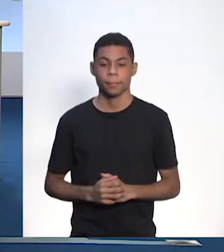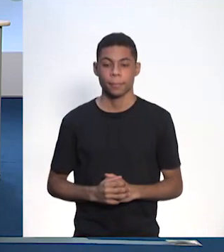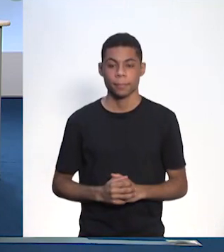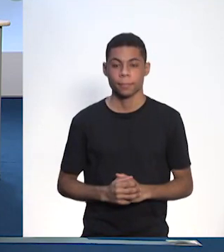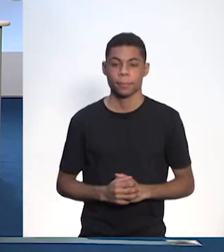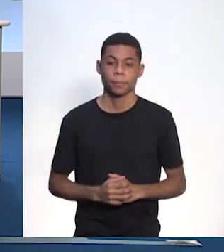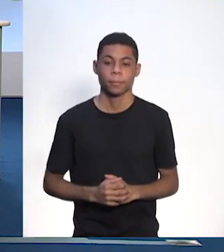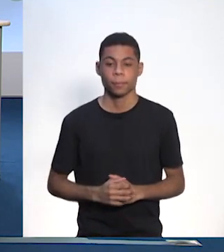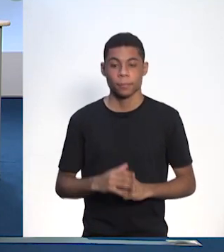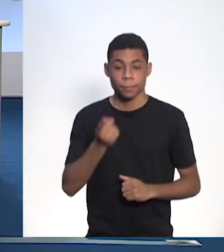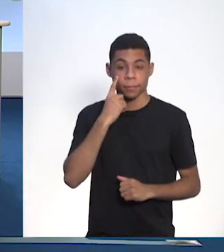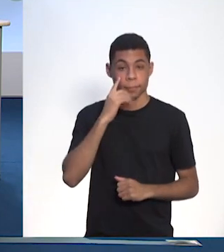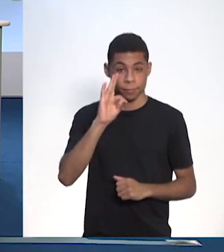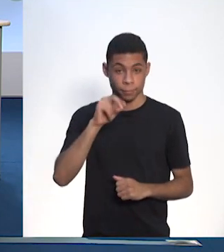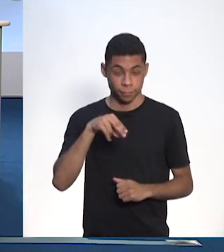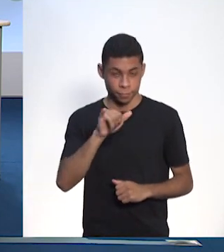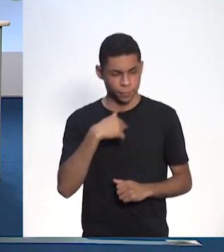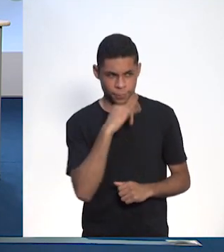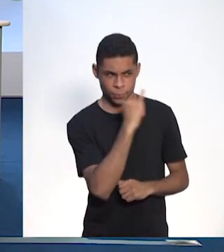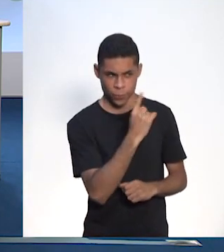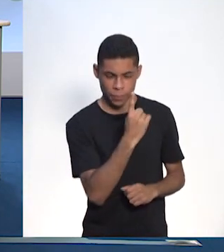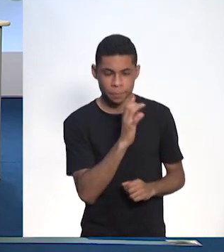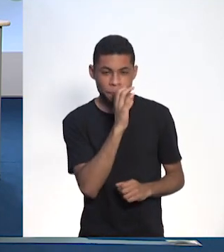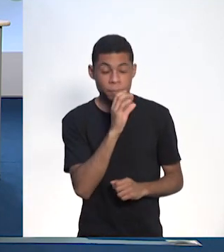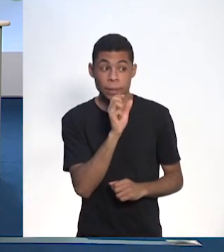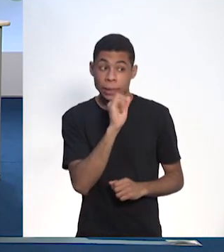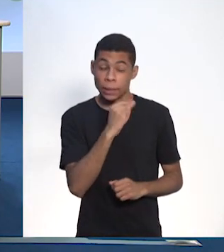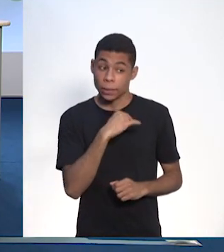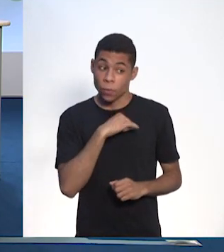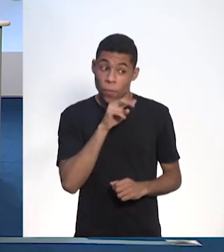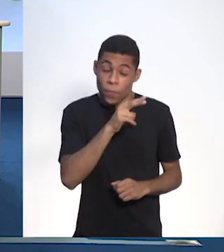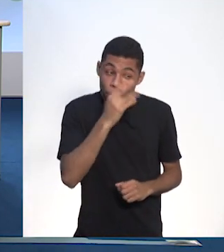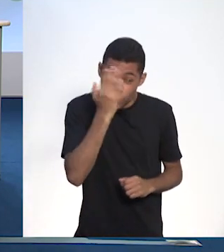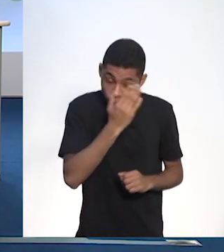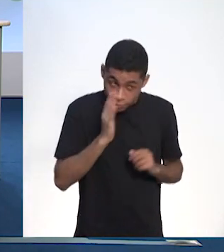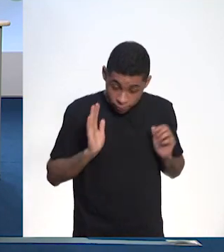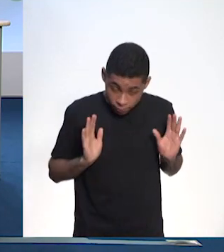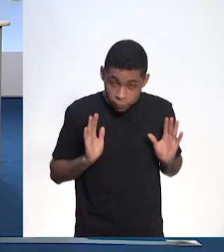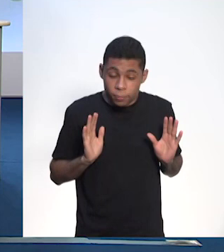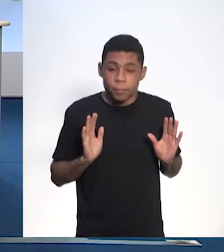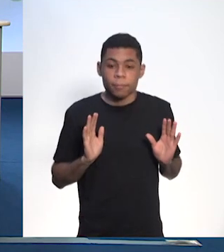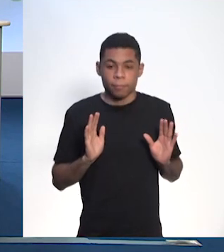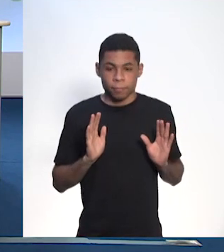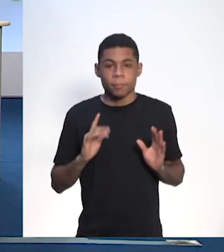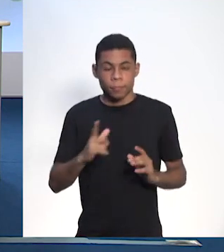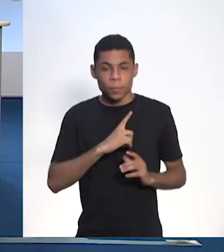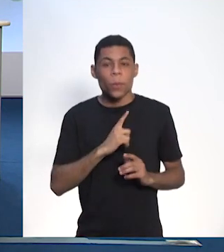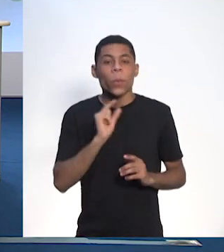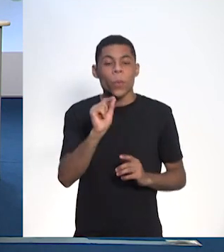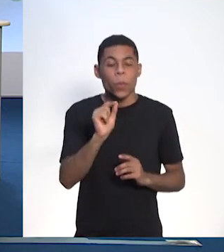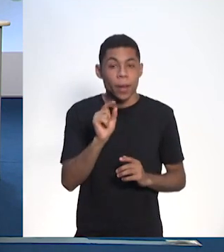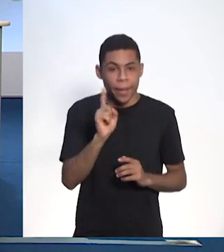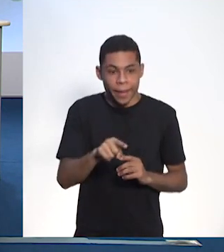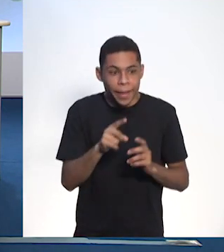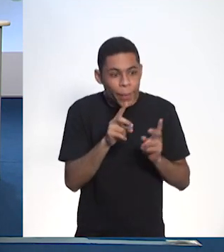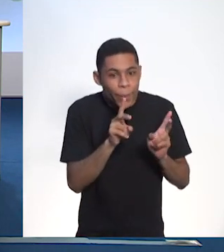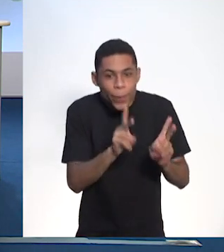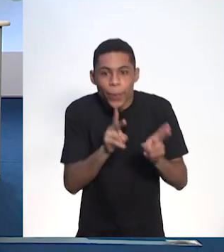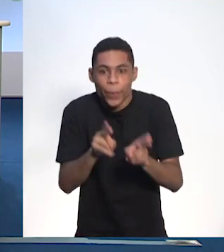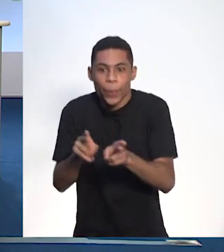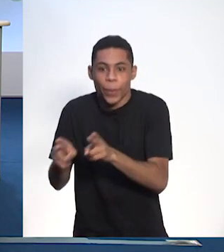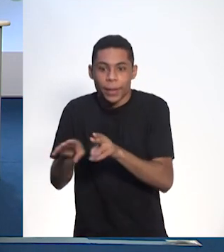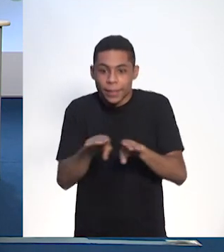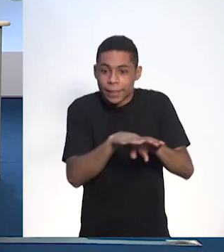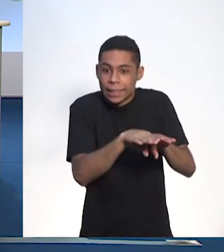Olha, Tônia, eu vou te falar uma coisa. Se eu não vi errado, agora nós temos unanimidade na Olha resposta. aí, que